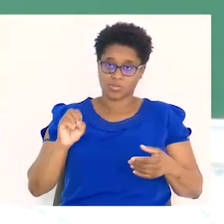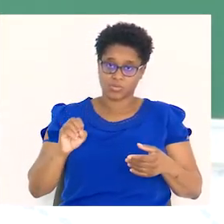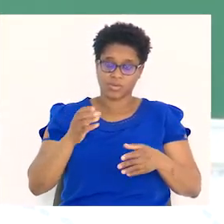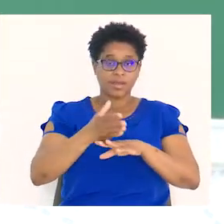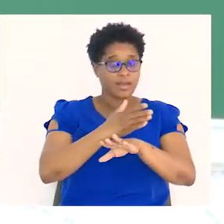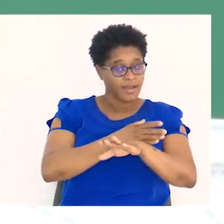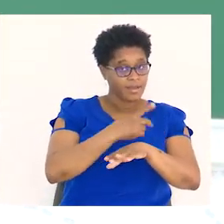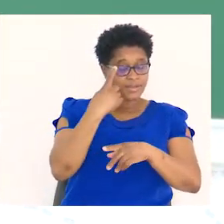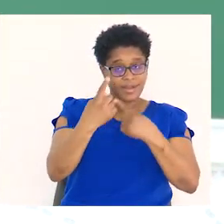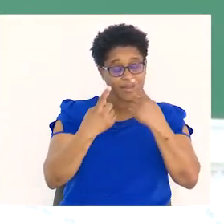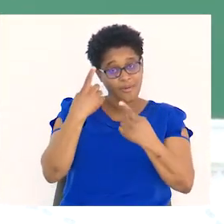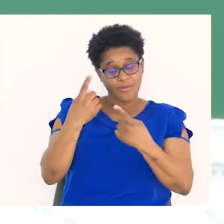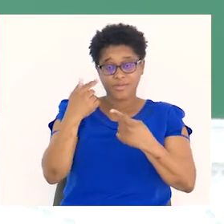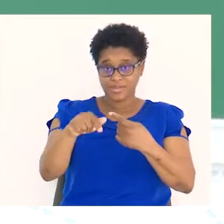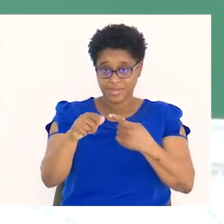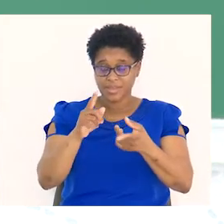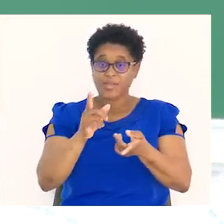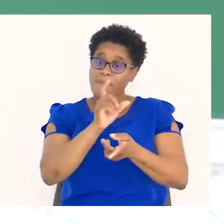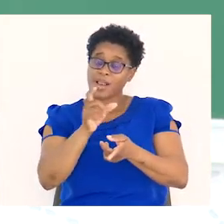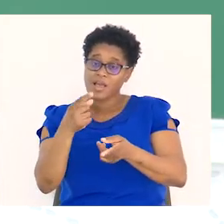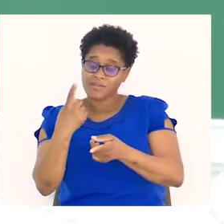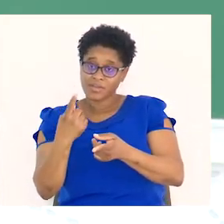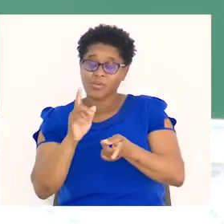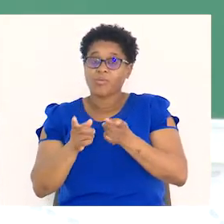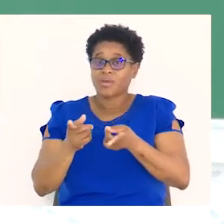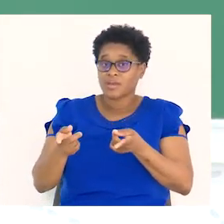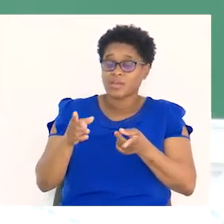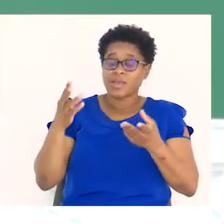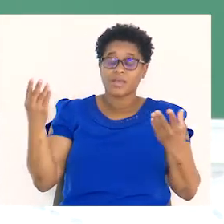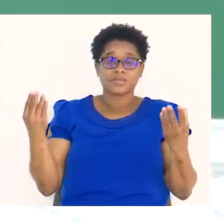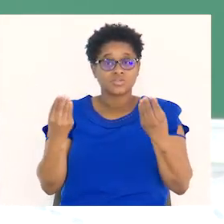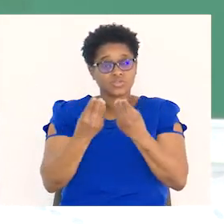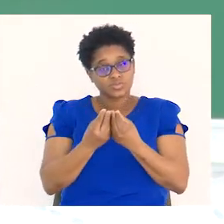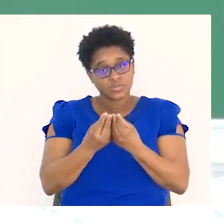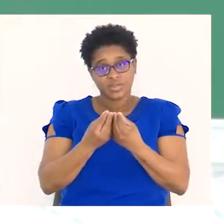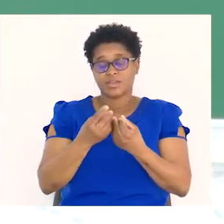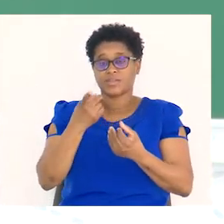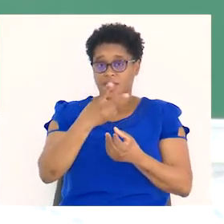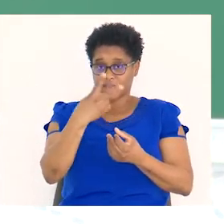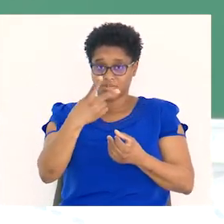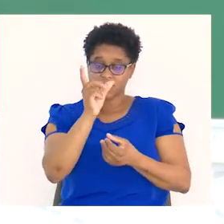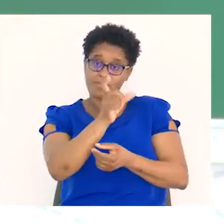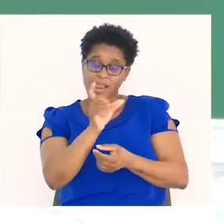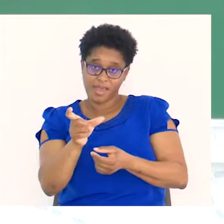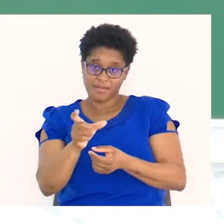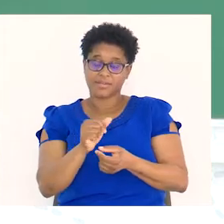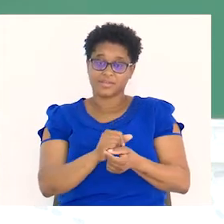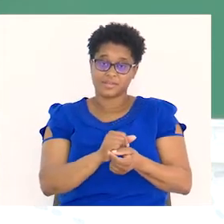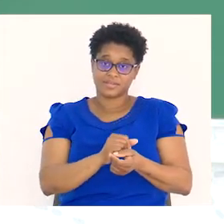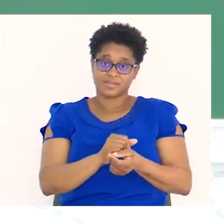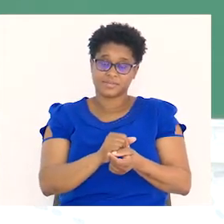Repara, antes cada um tem o seu significado, mas assim que se